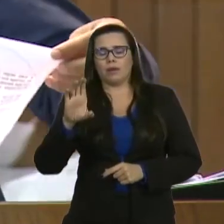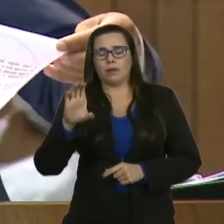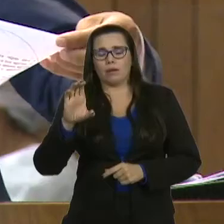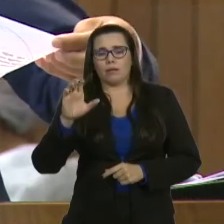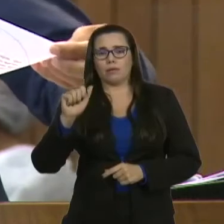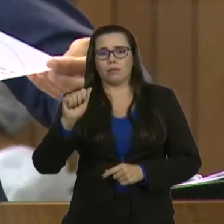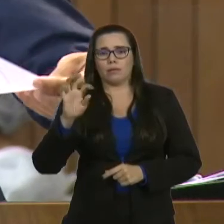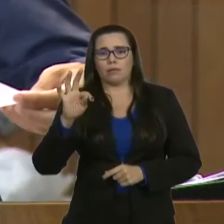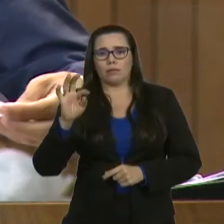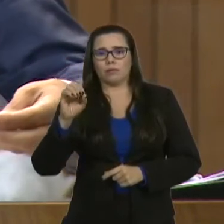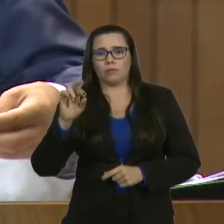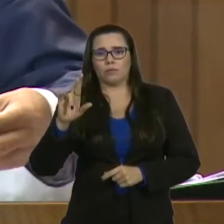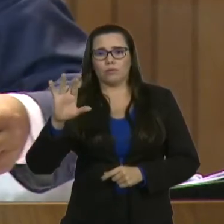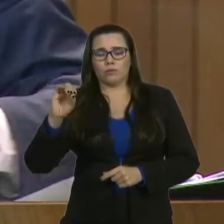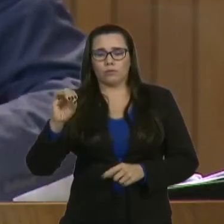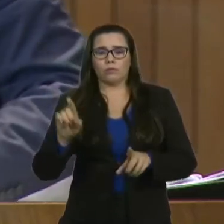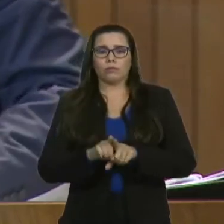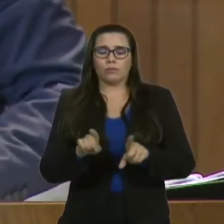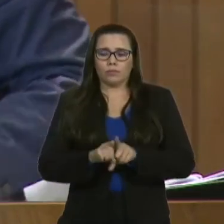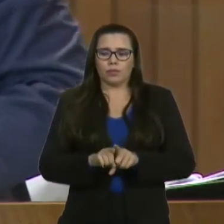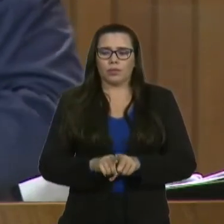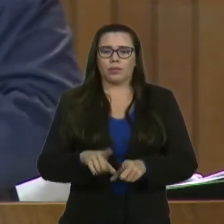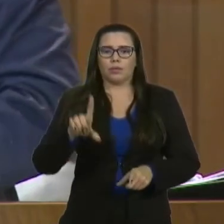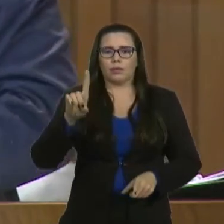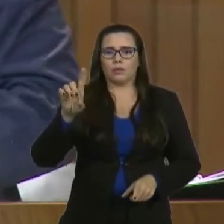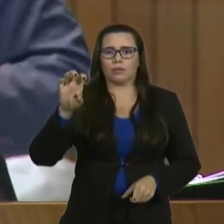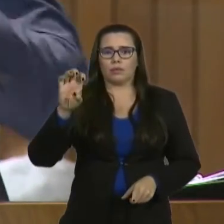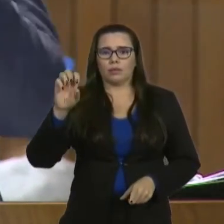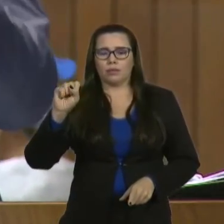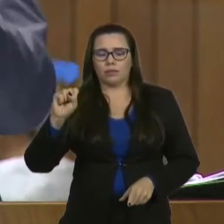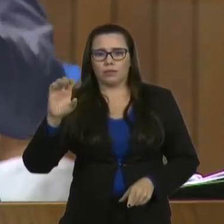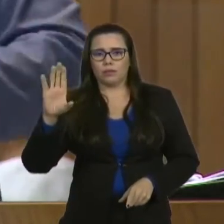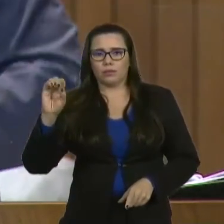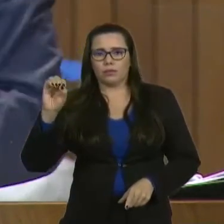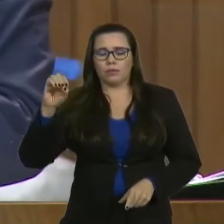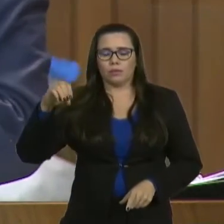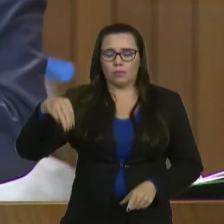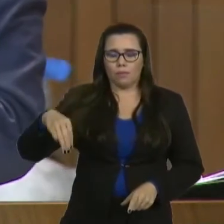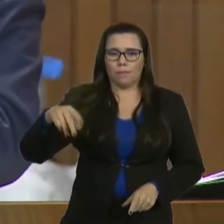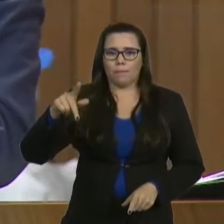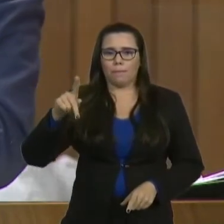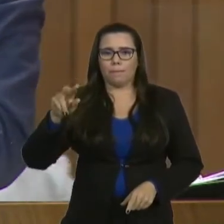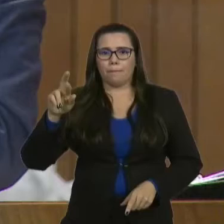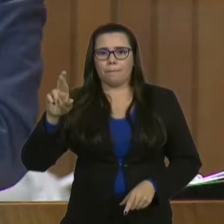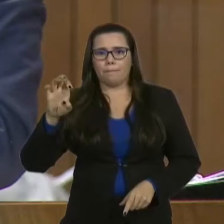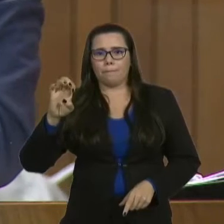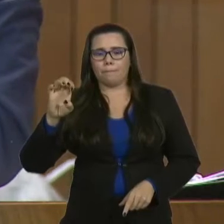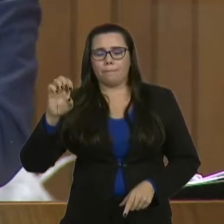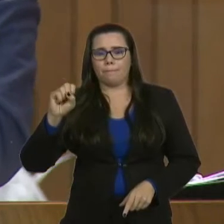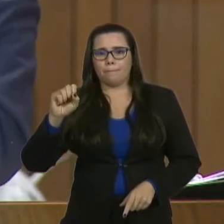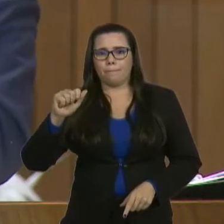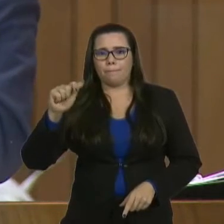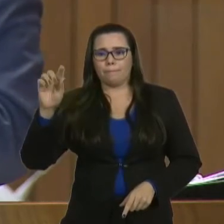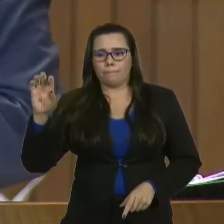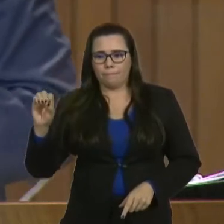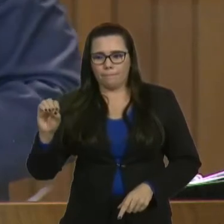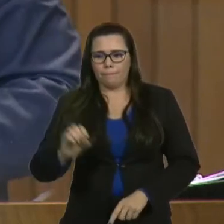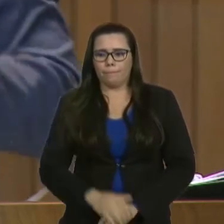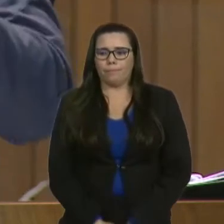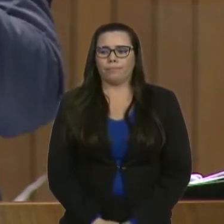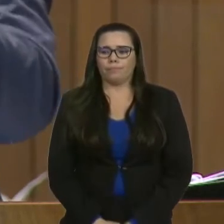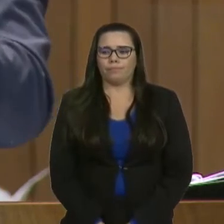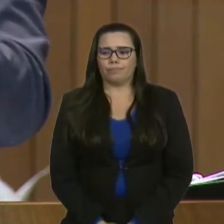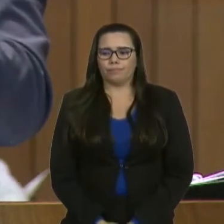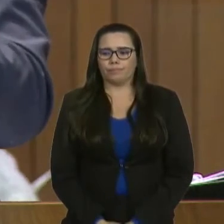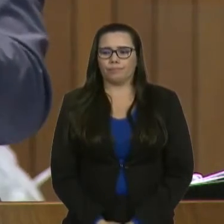10 compreensão outras nossas faltas nossas e únicas muitas vezes professores em defesa